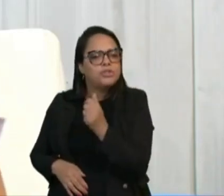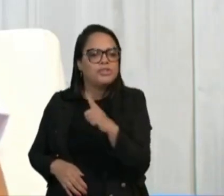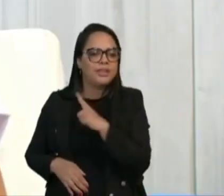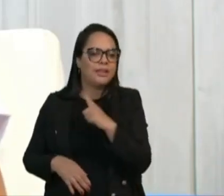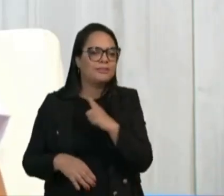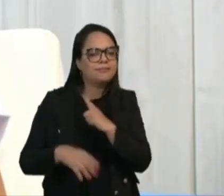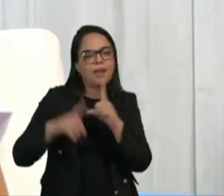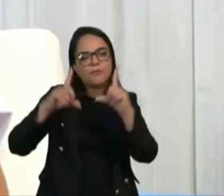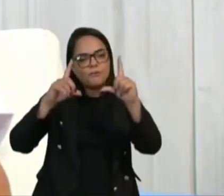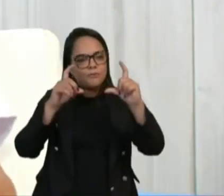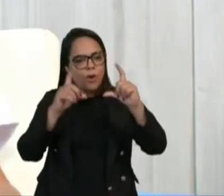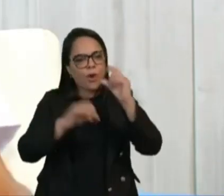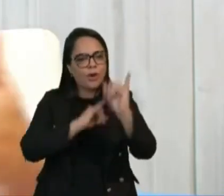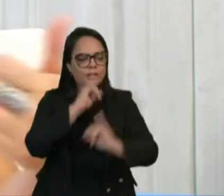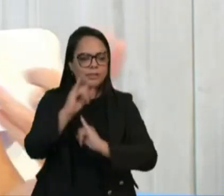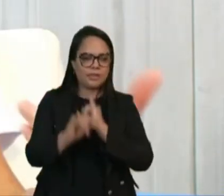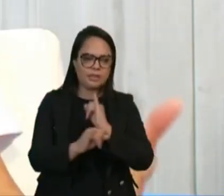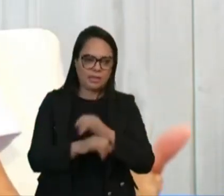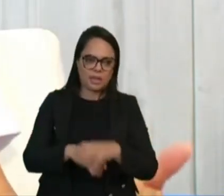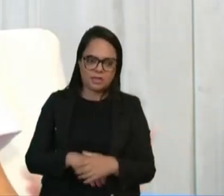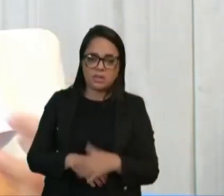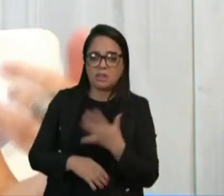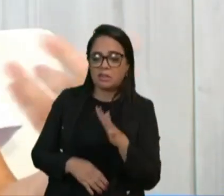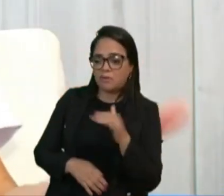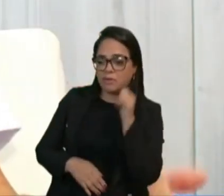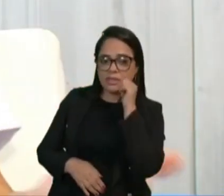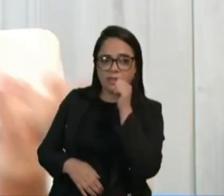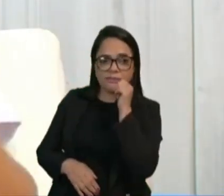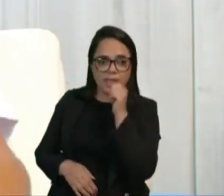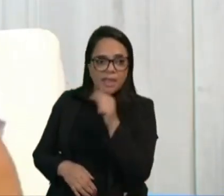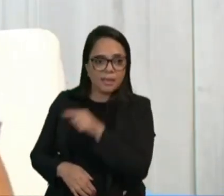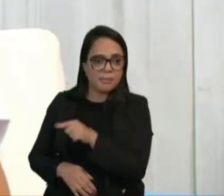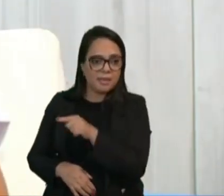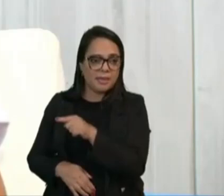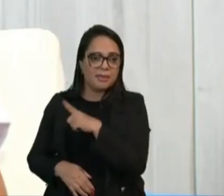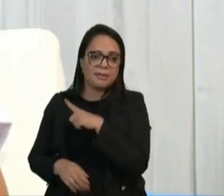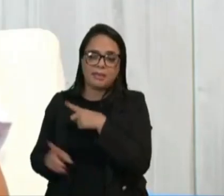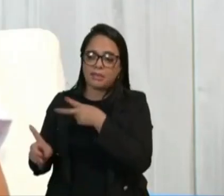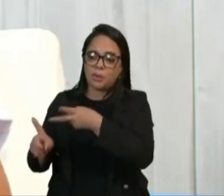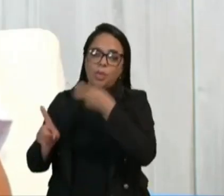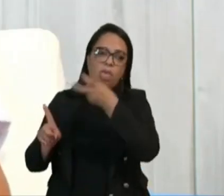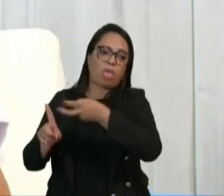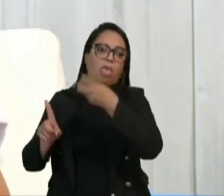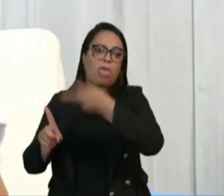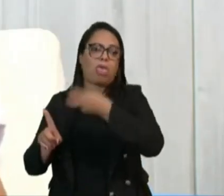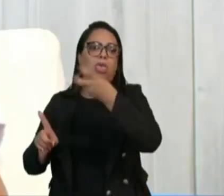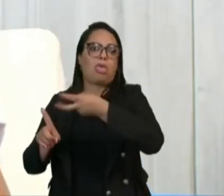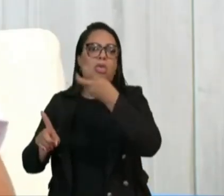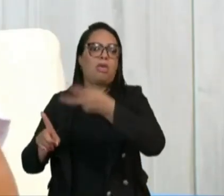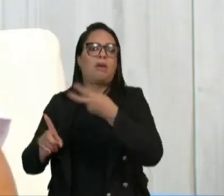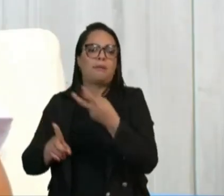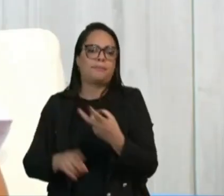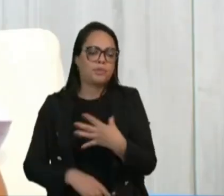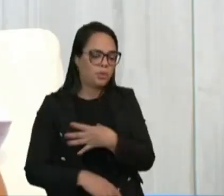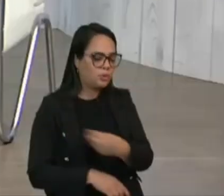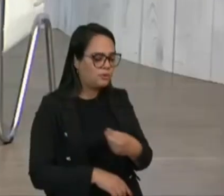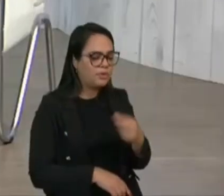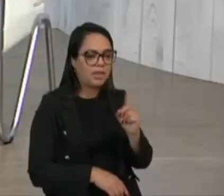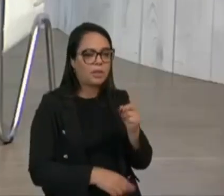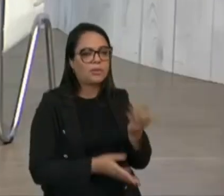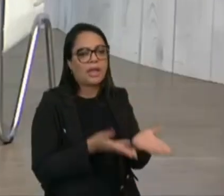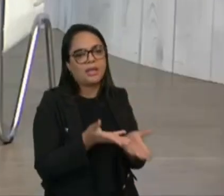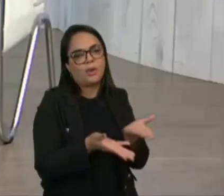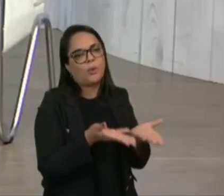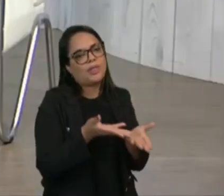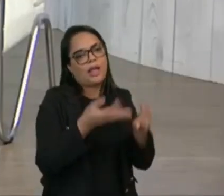página, ali você tem uma fêmea que está sendo explorada, né? Uma matriz que está sendo explorada, filhotes que não estão sendo devidamente cuidados,